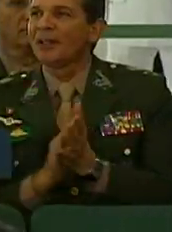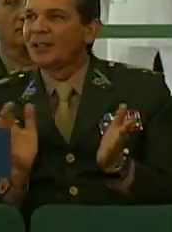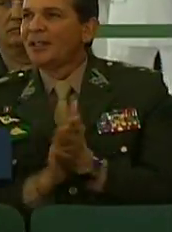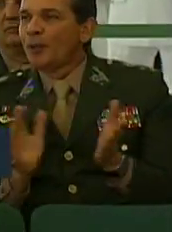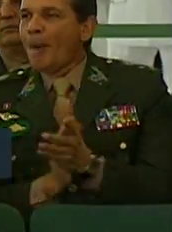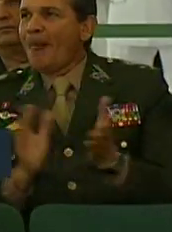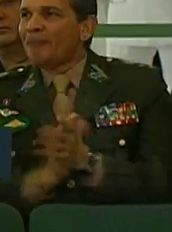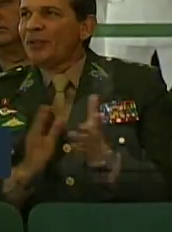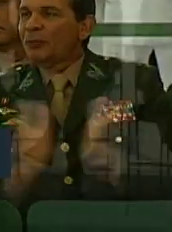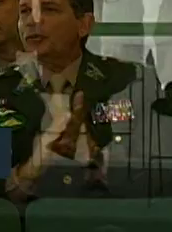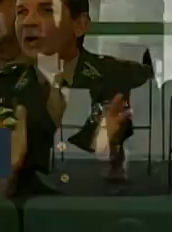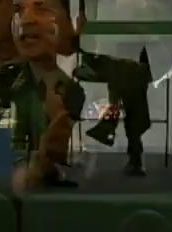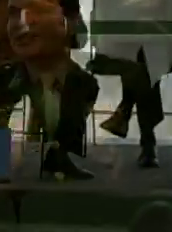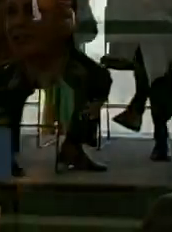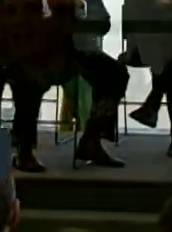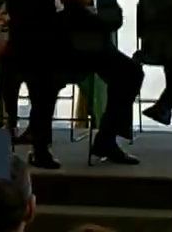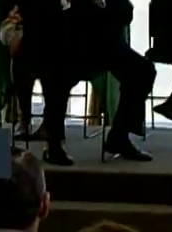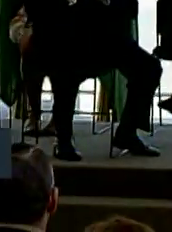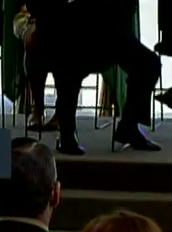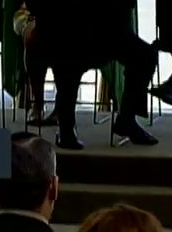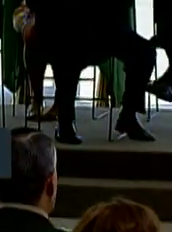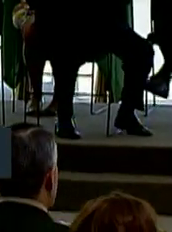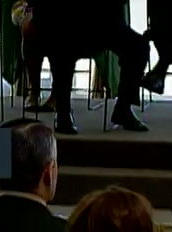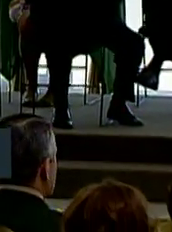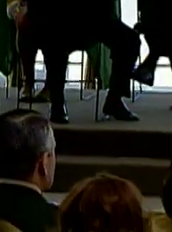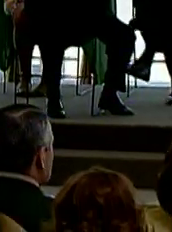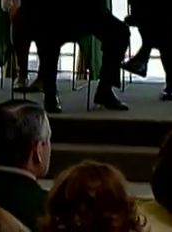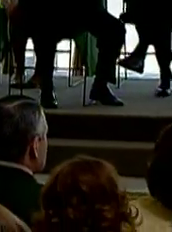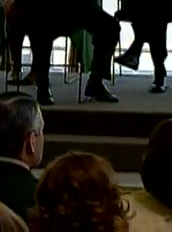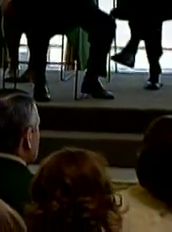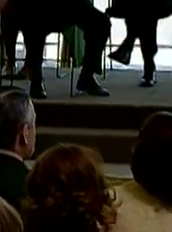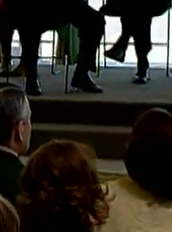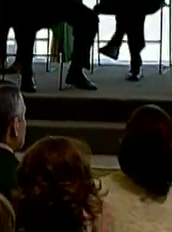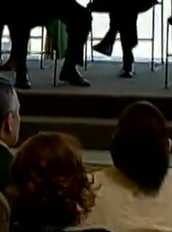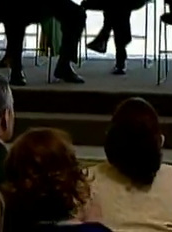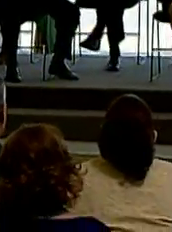Está encerrada esta cerimônia.